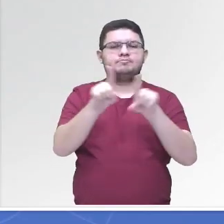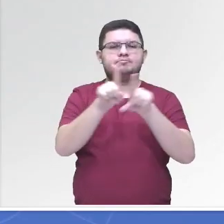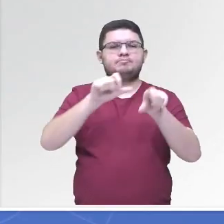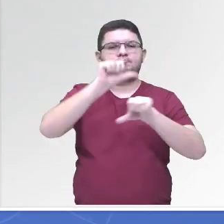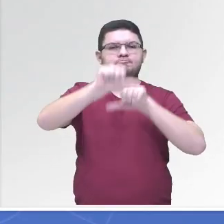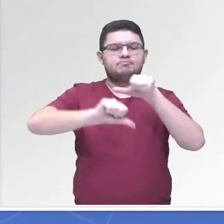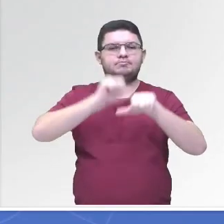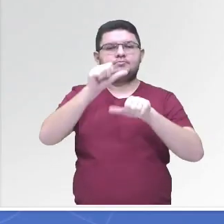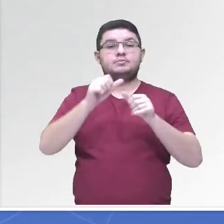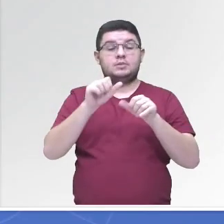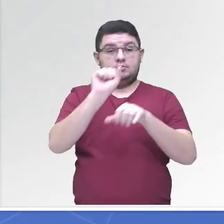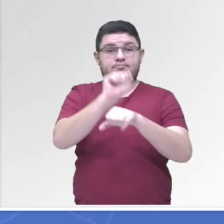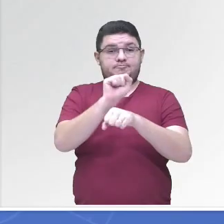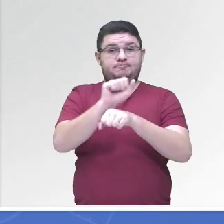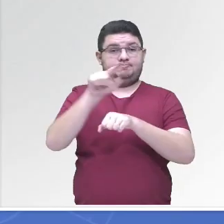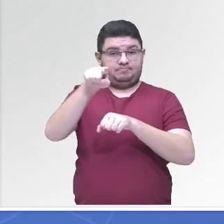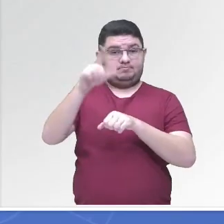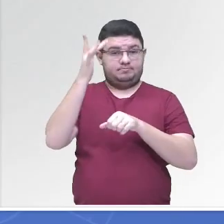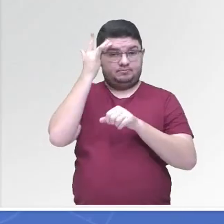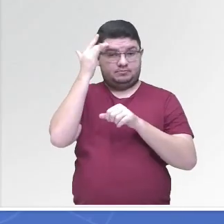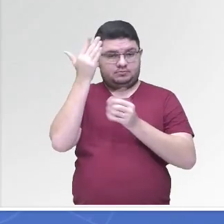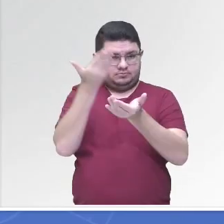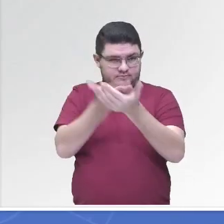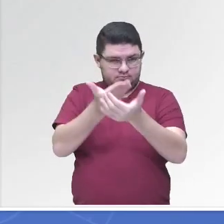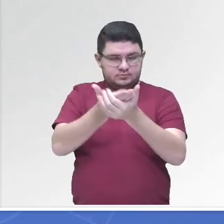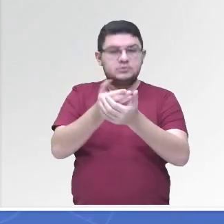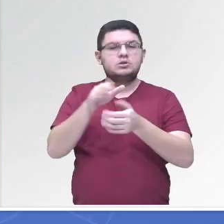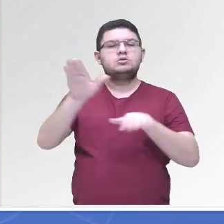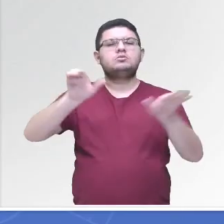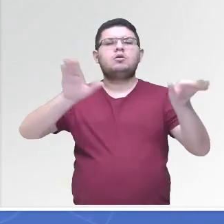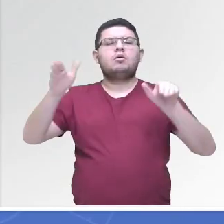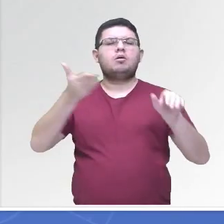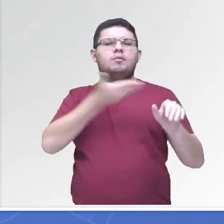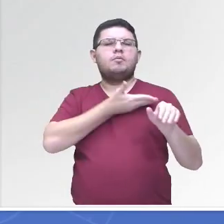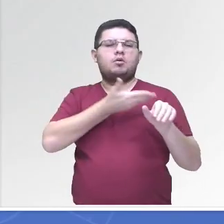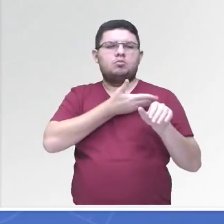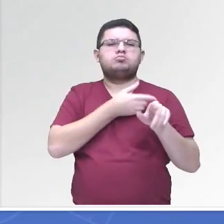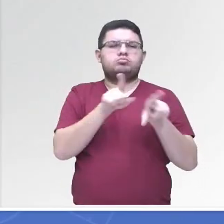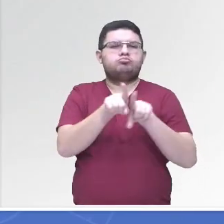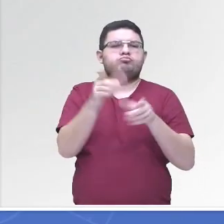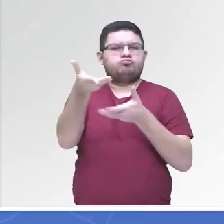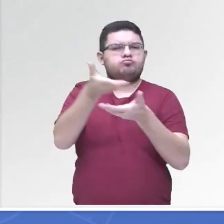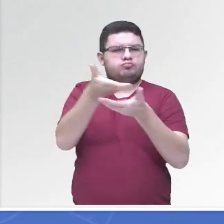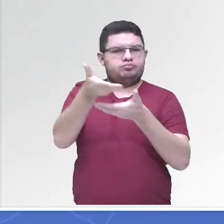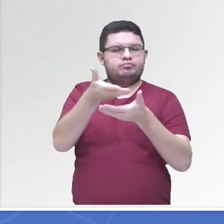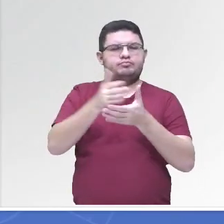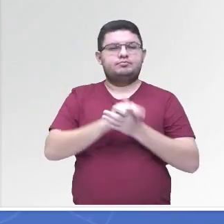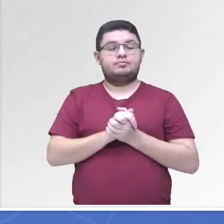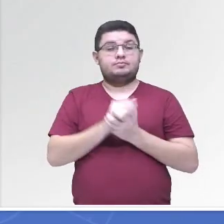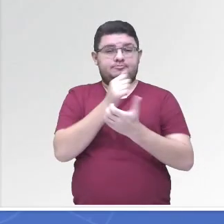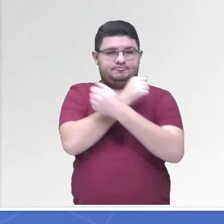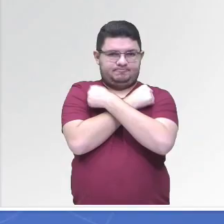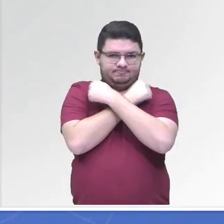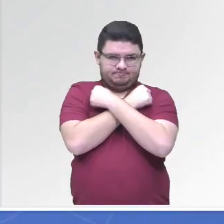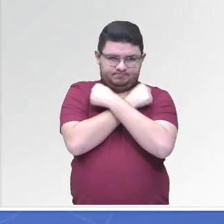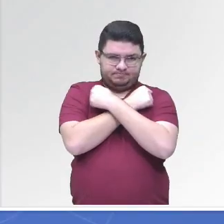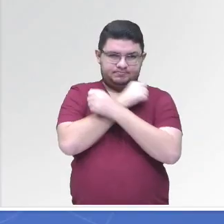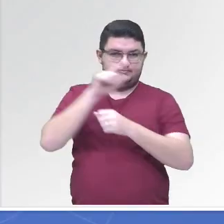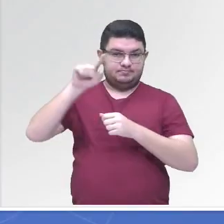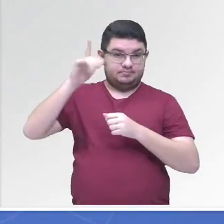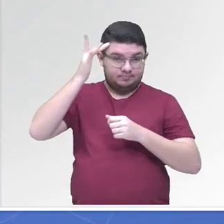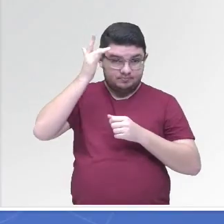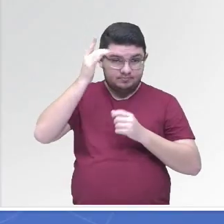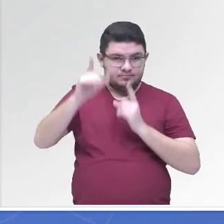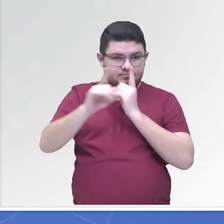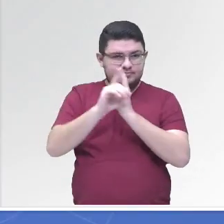bom? Então eu aguardo vocês, chama os colegas aí para participar e para interagir também, tá bom? Um forte abraço, até